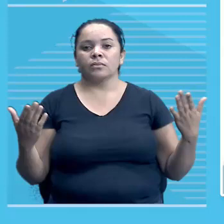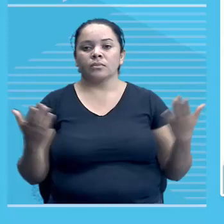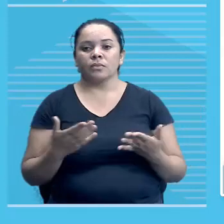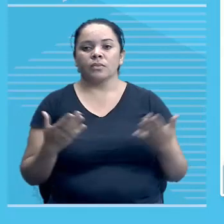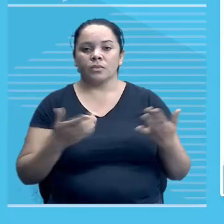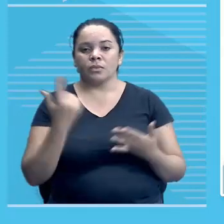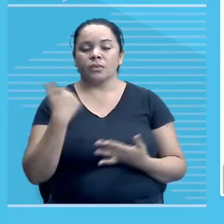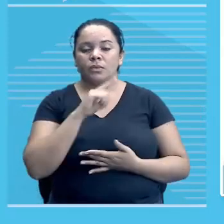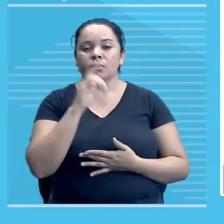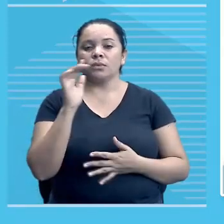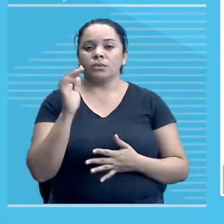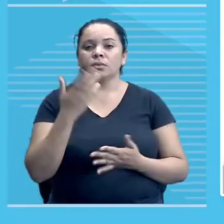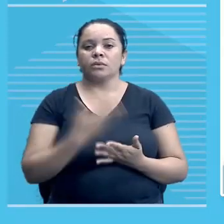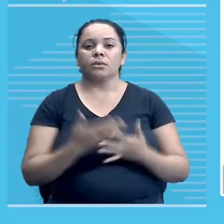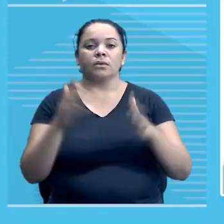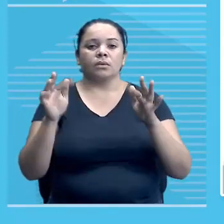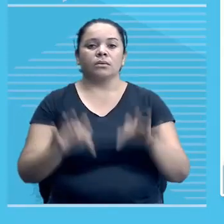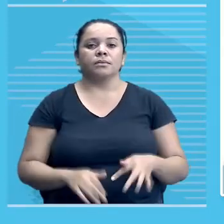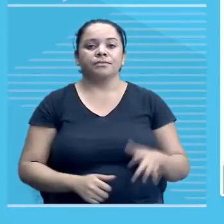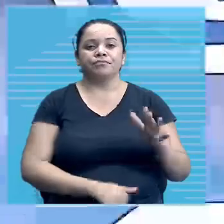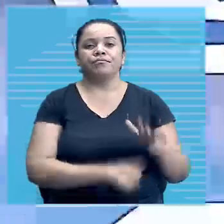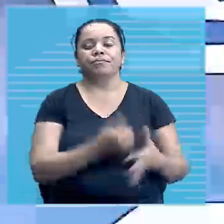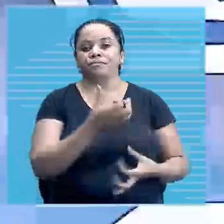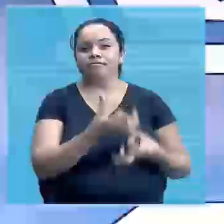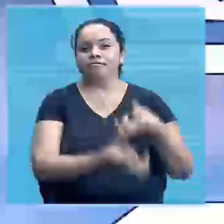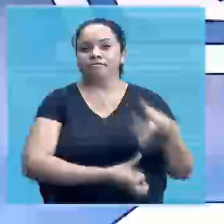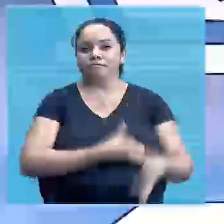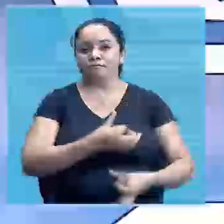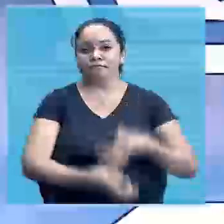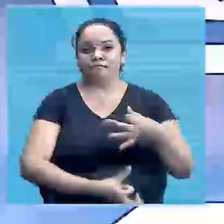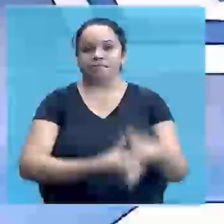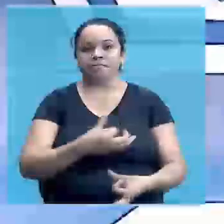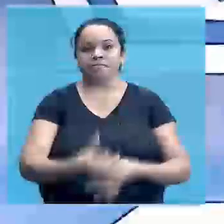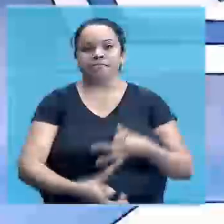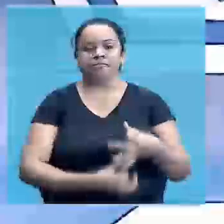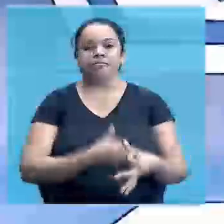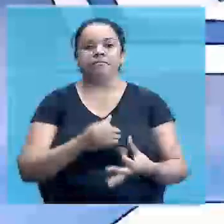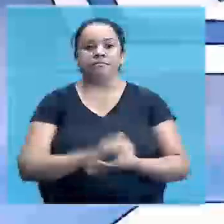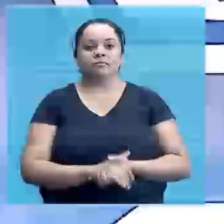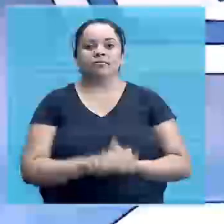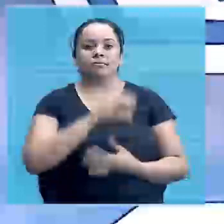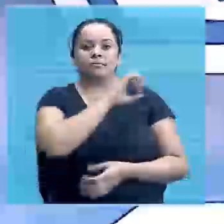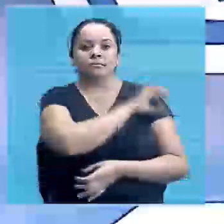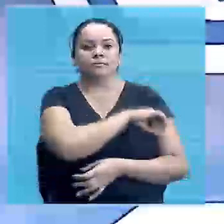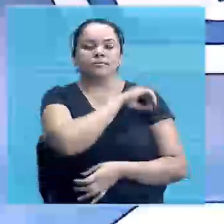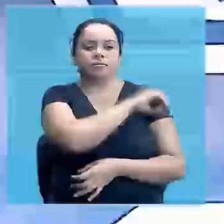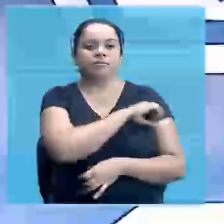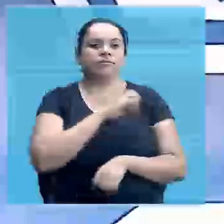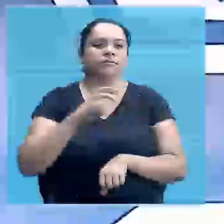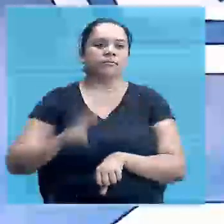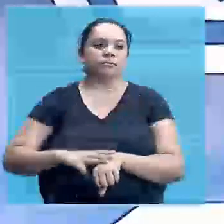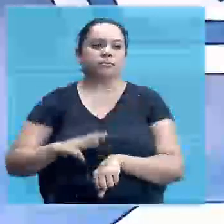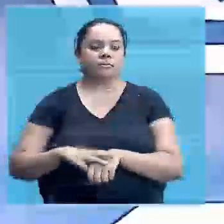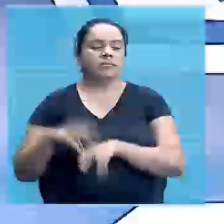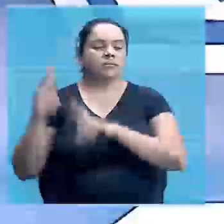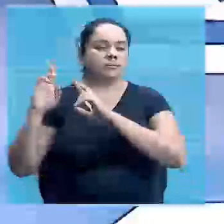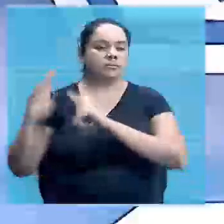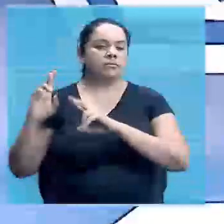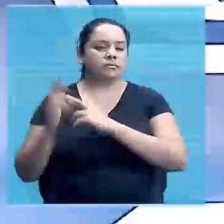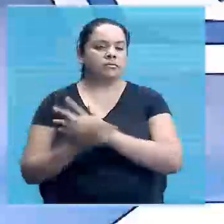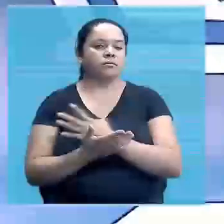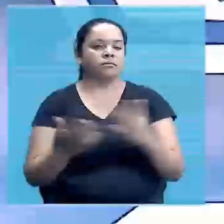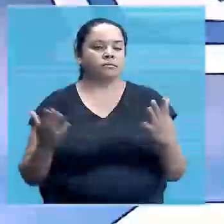última aula do primeiro semestre, a parte aqui da oficina de matemática. Espero todos